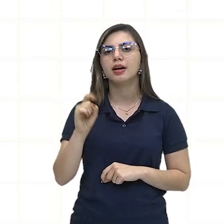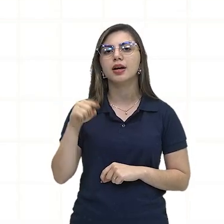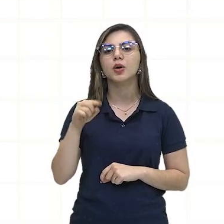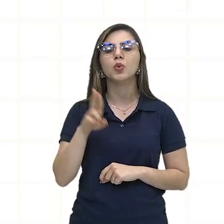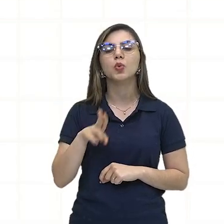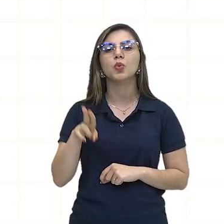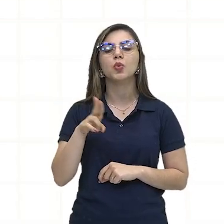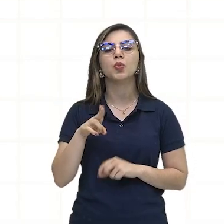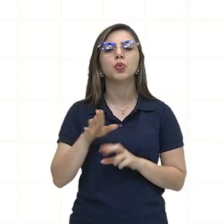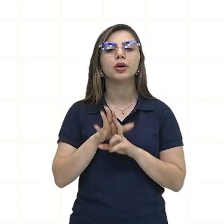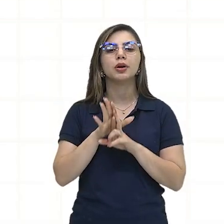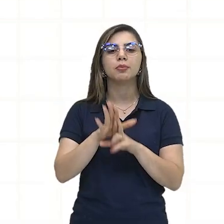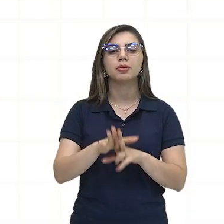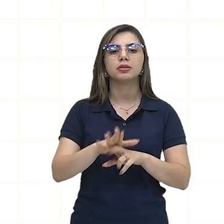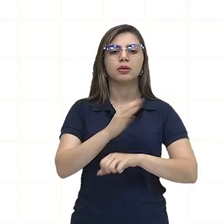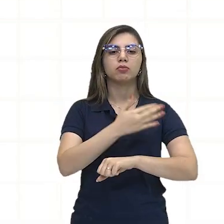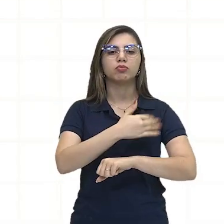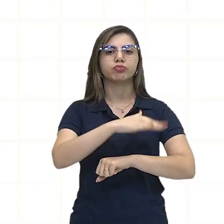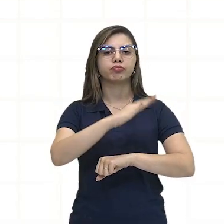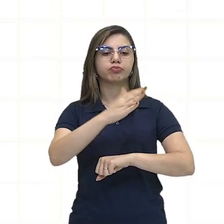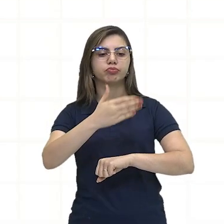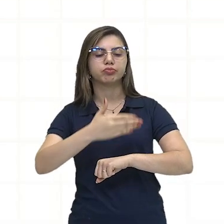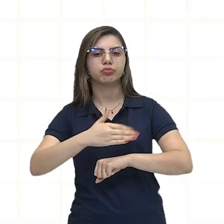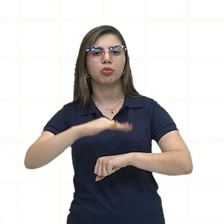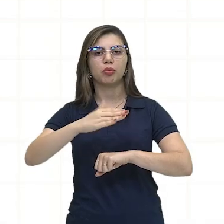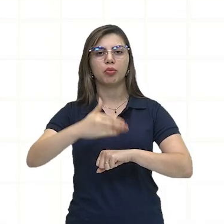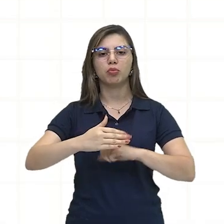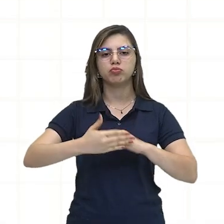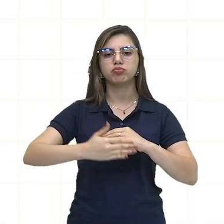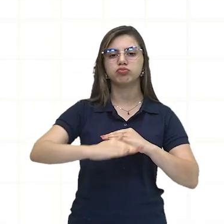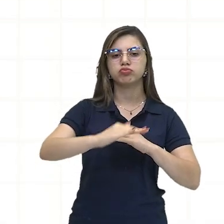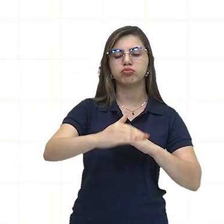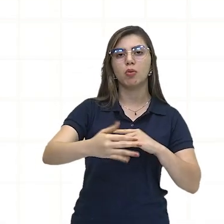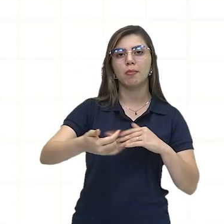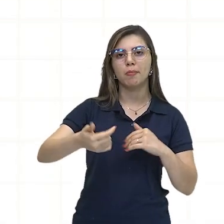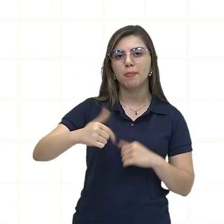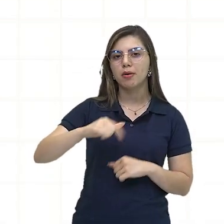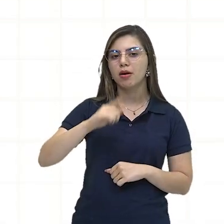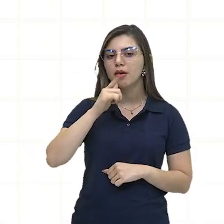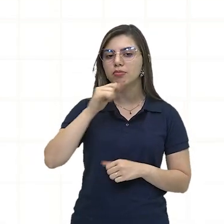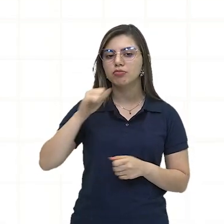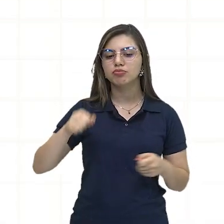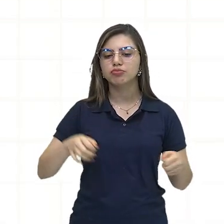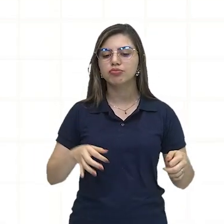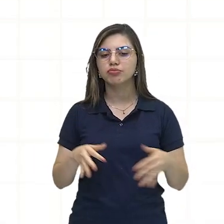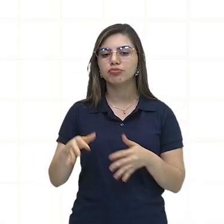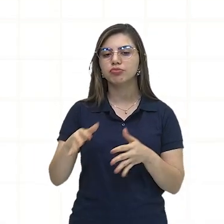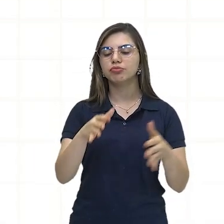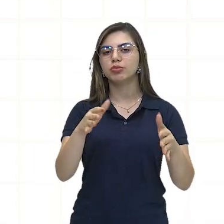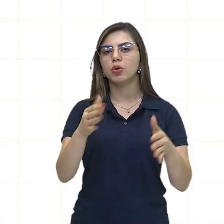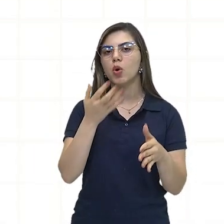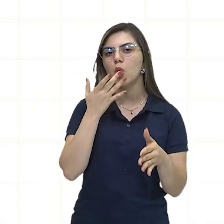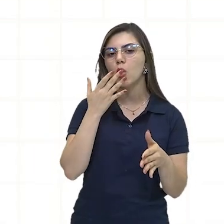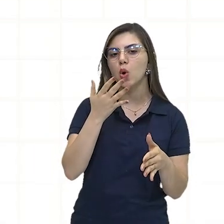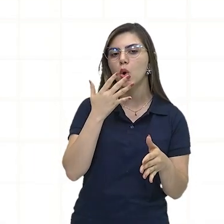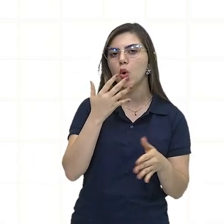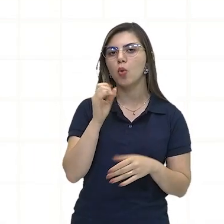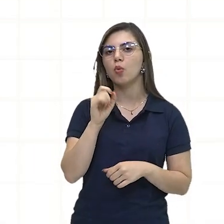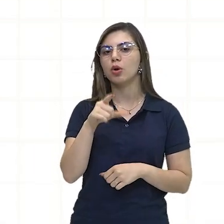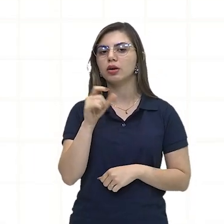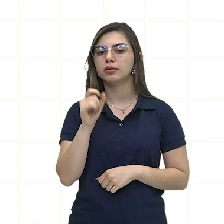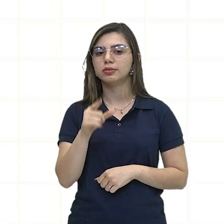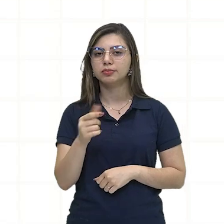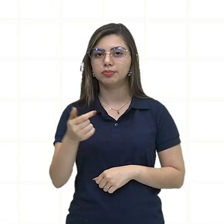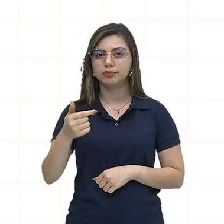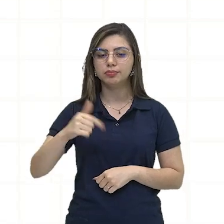utilizadas para representar o relevo, elas vão representar os rios, que a gente consegue identificar pela cor azul.